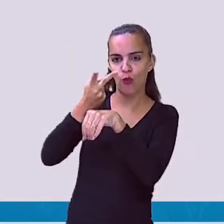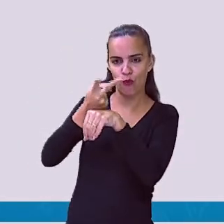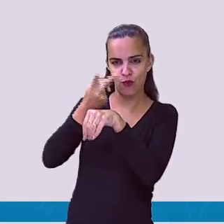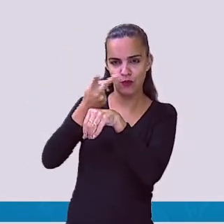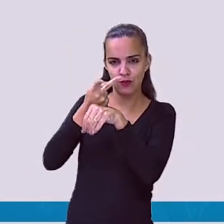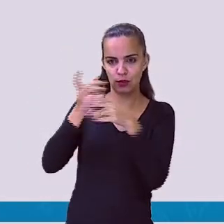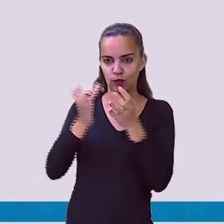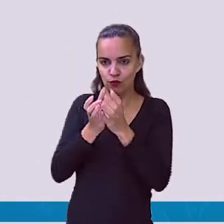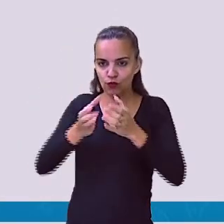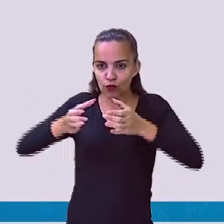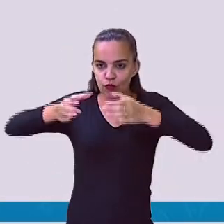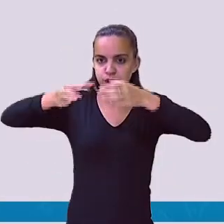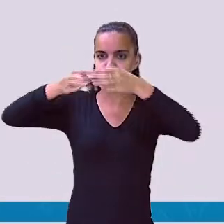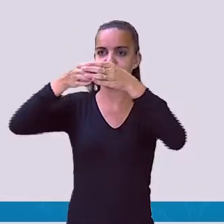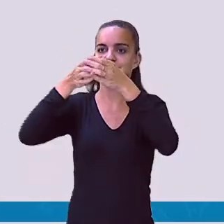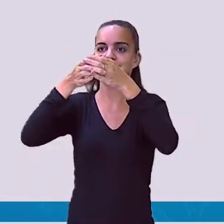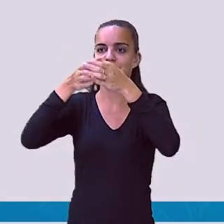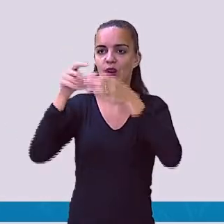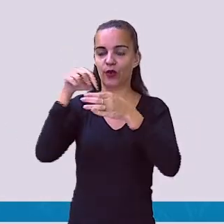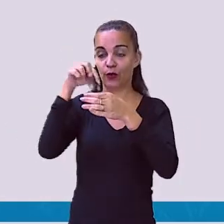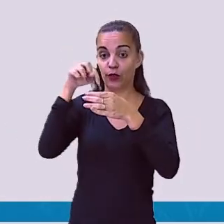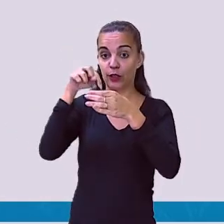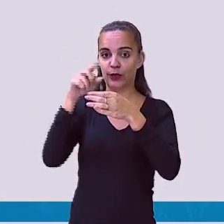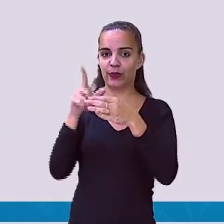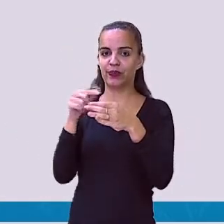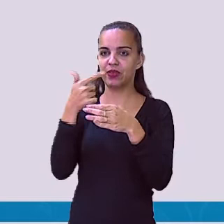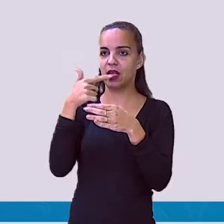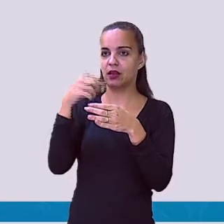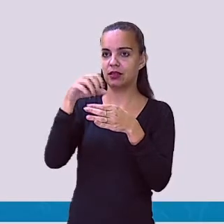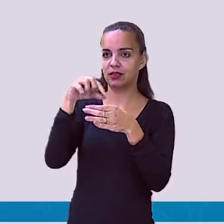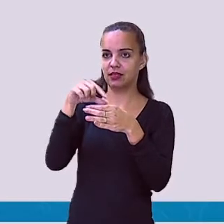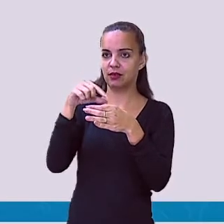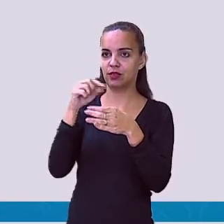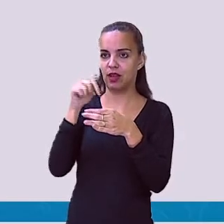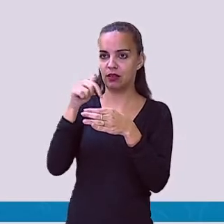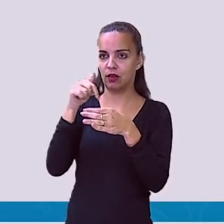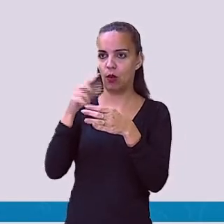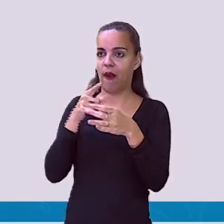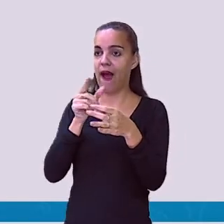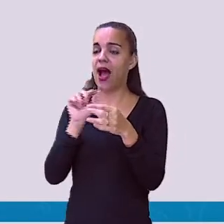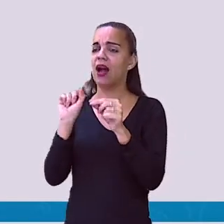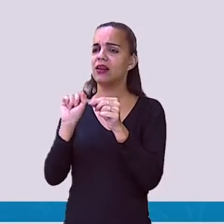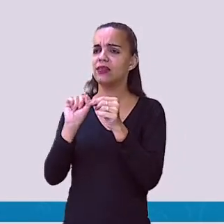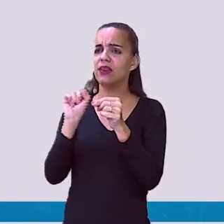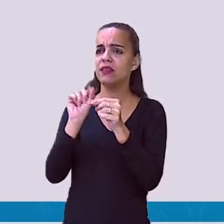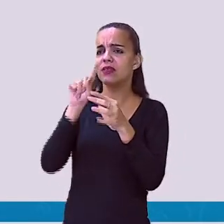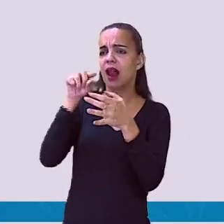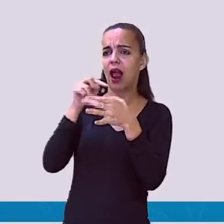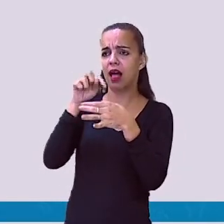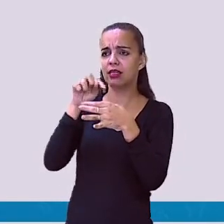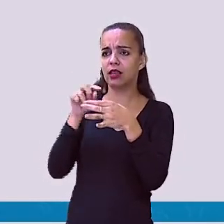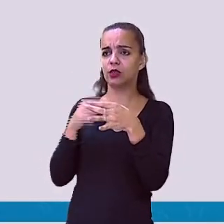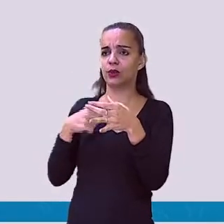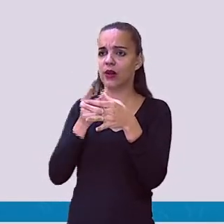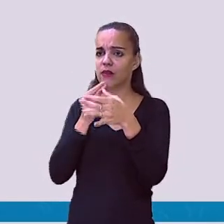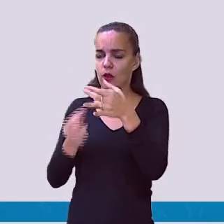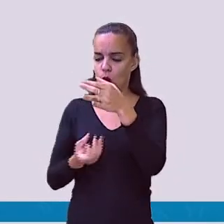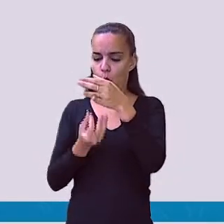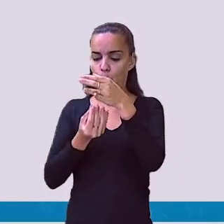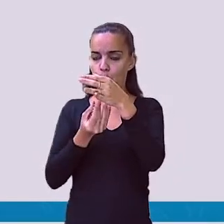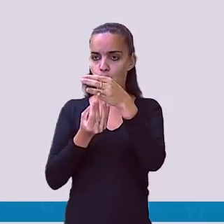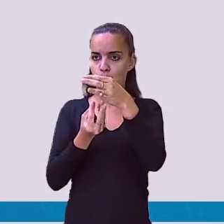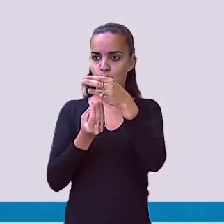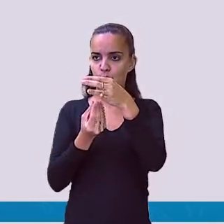recipiente que foi denominado frasco de destilação. Se você olhar um pouco